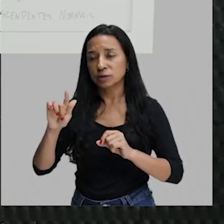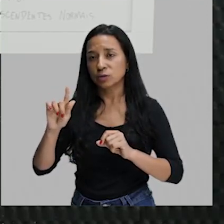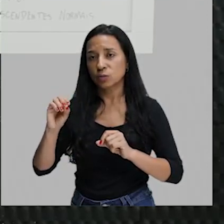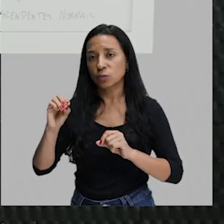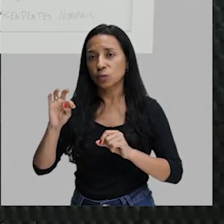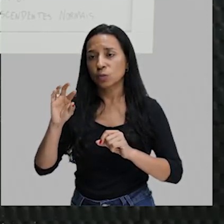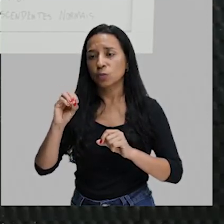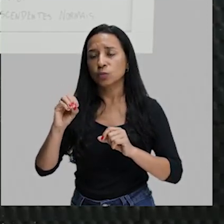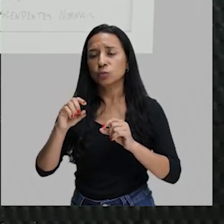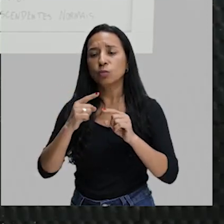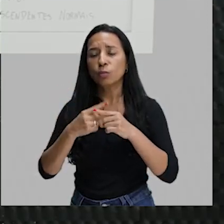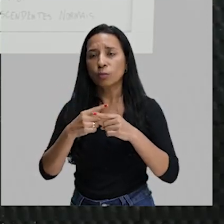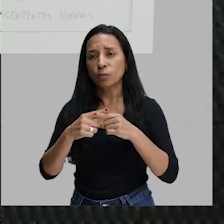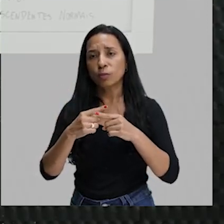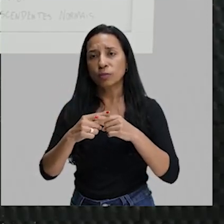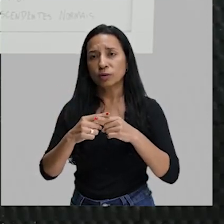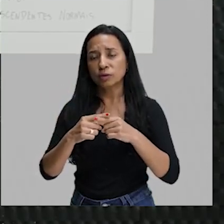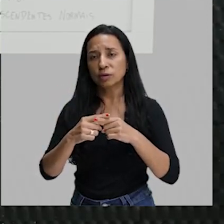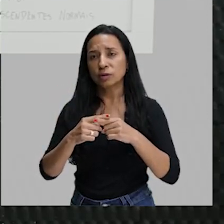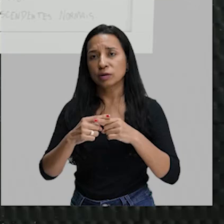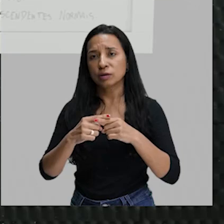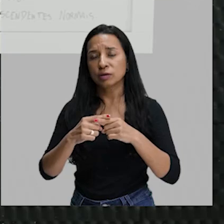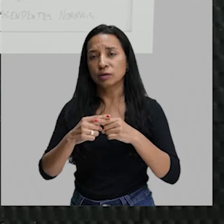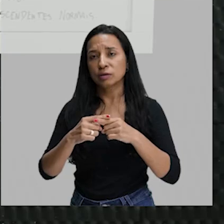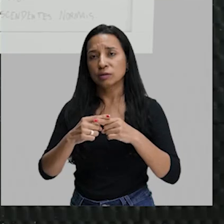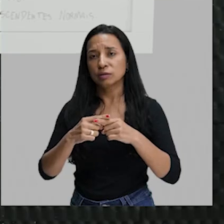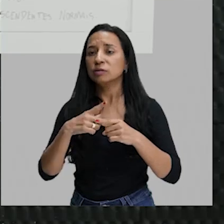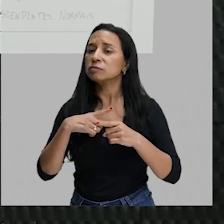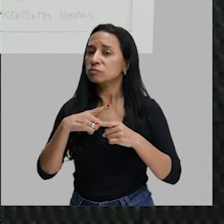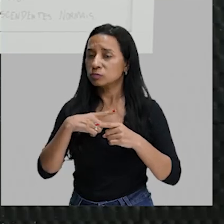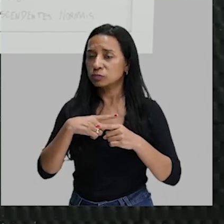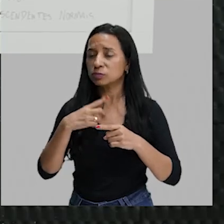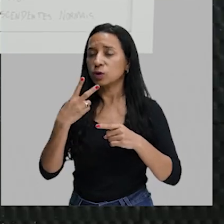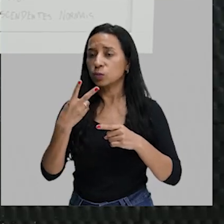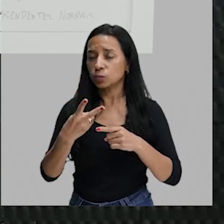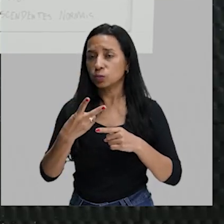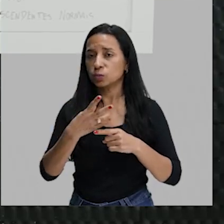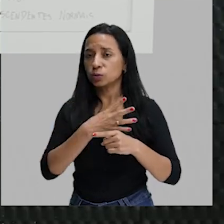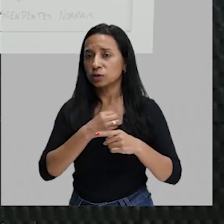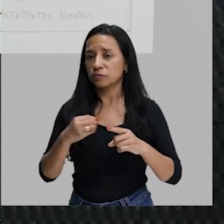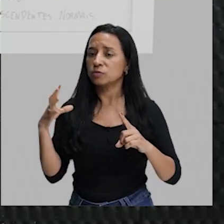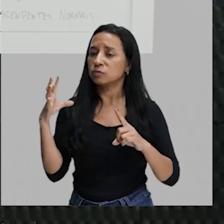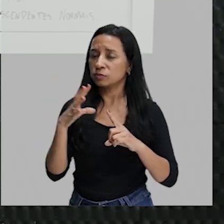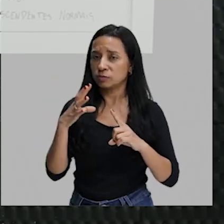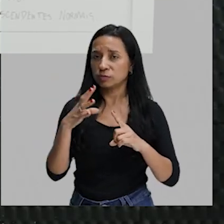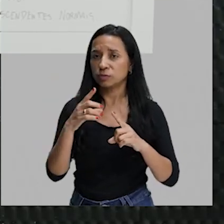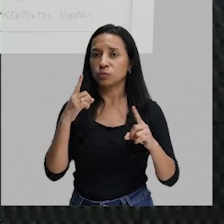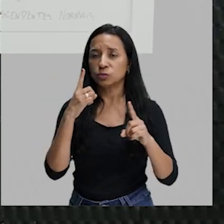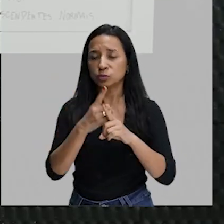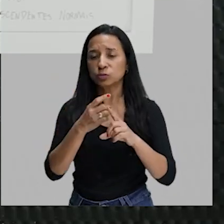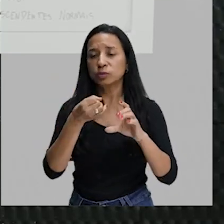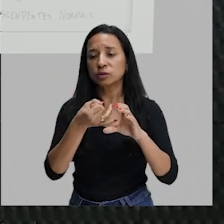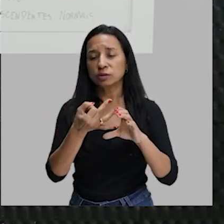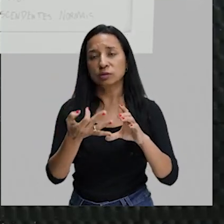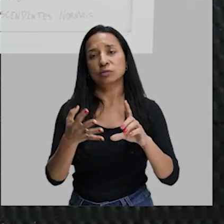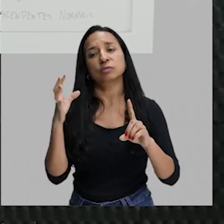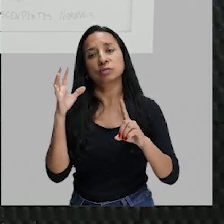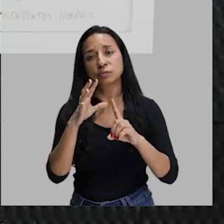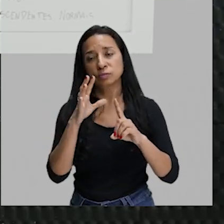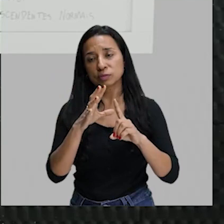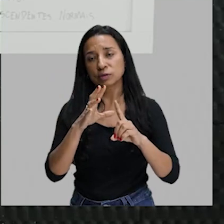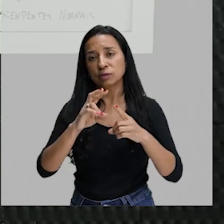eles geram 2 filhos que são afetados. E eu descobri que essa característica de quem é afetado